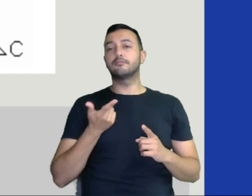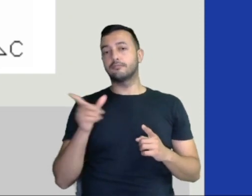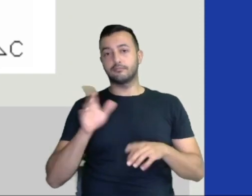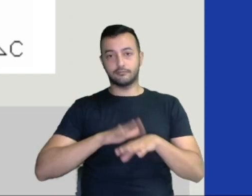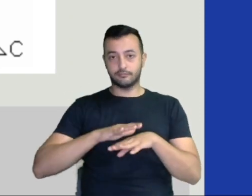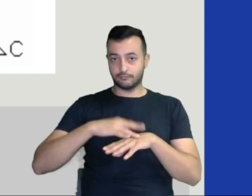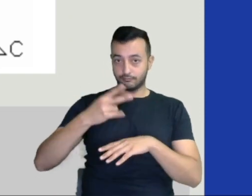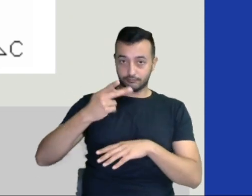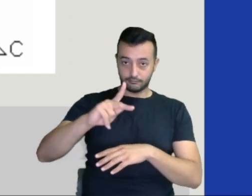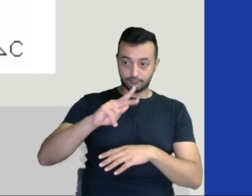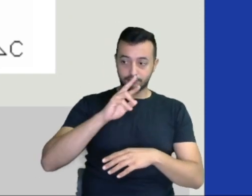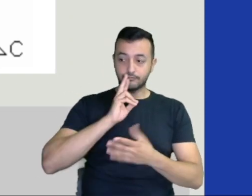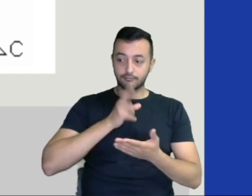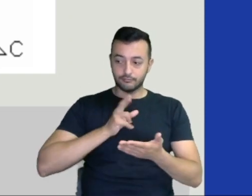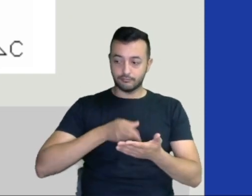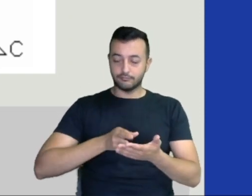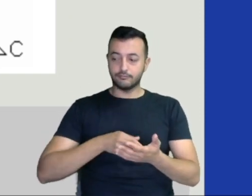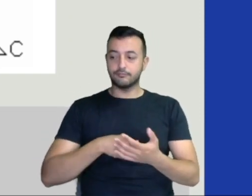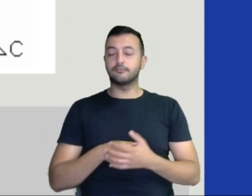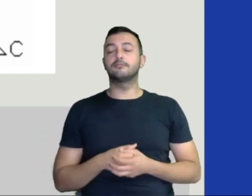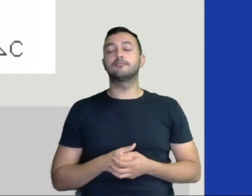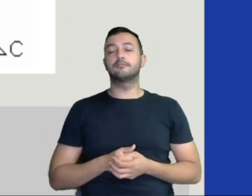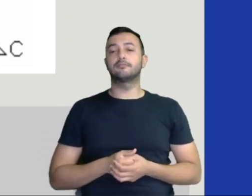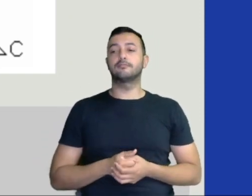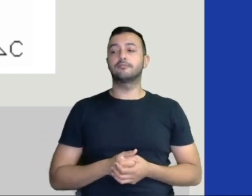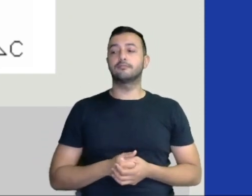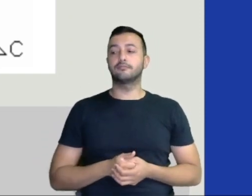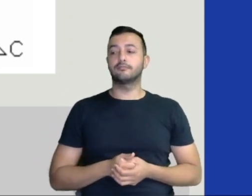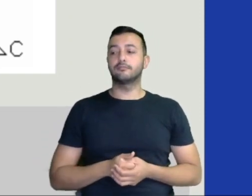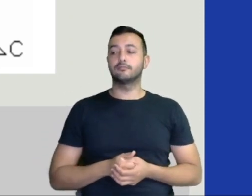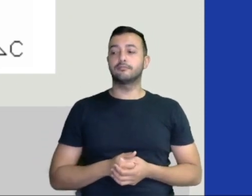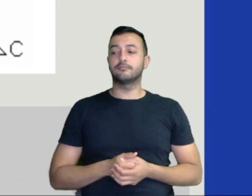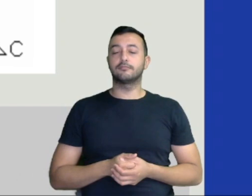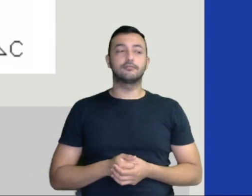para vocês tentarem fazer sozinhos.